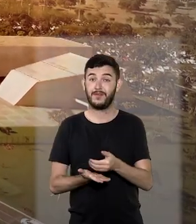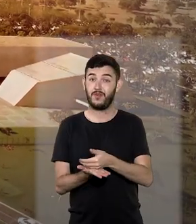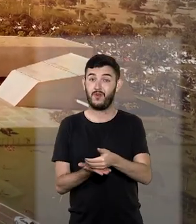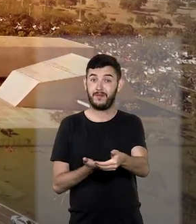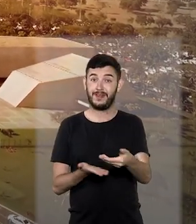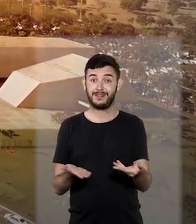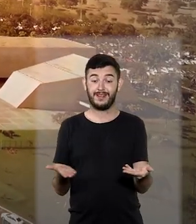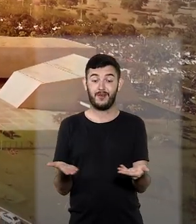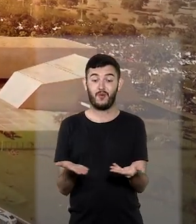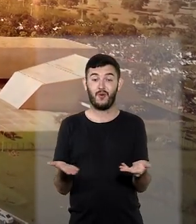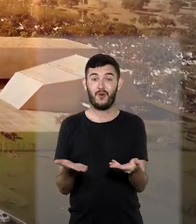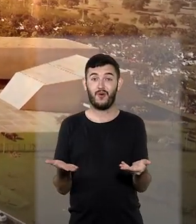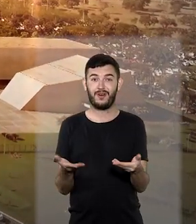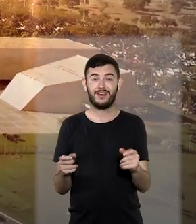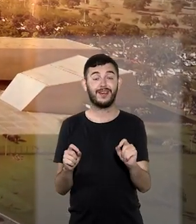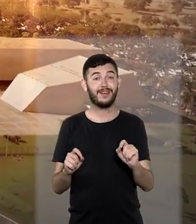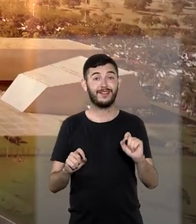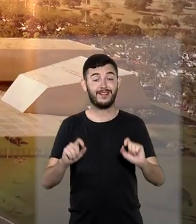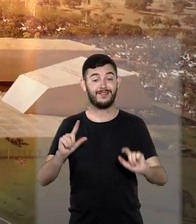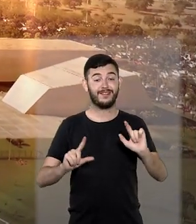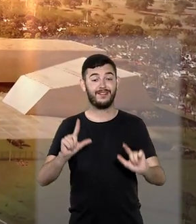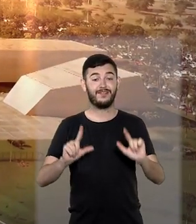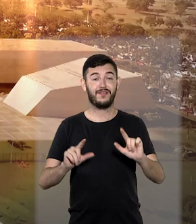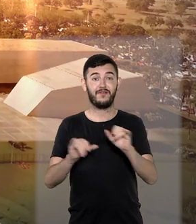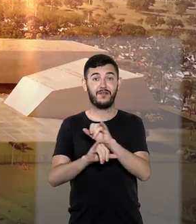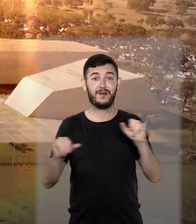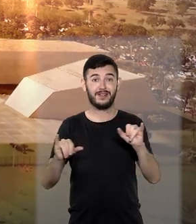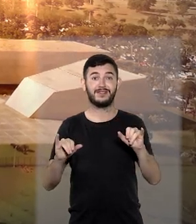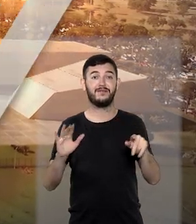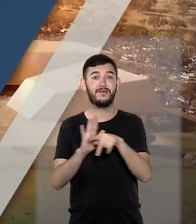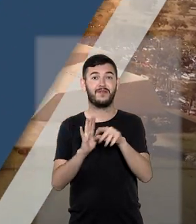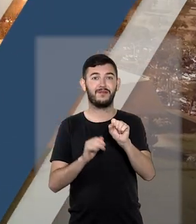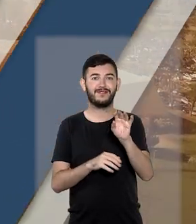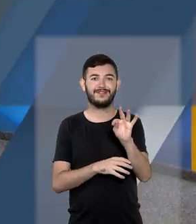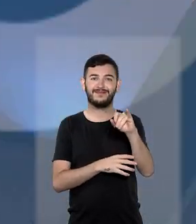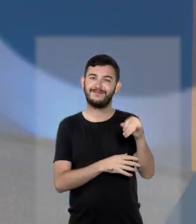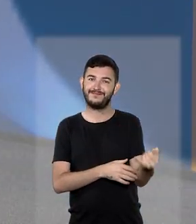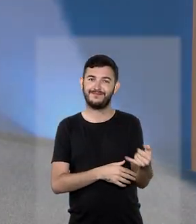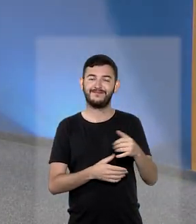Começa agora o programa do Superior Tribunal de Justiça.